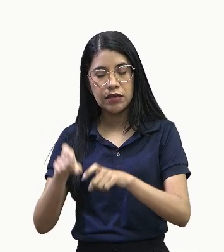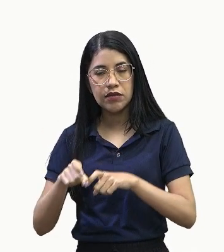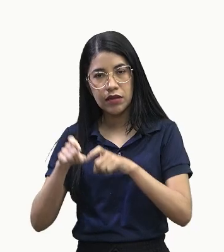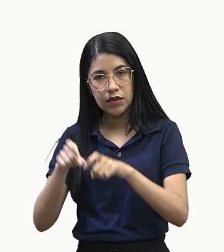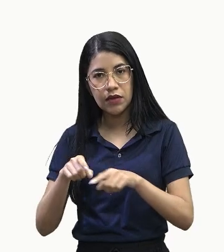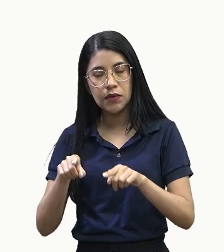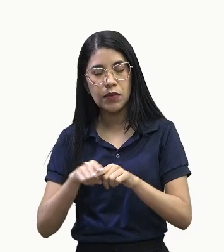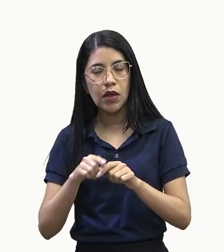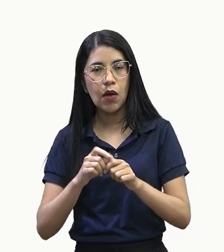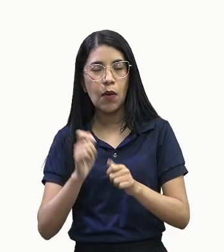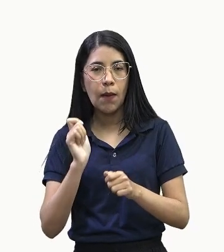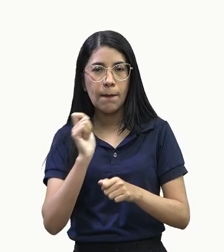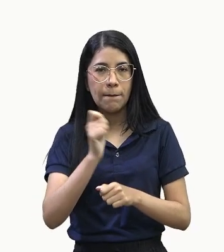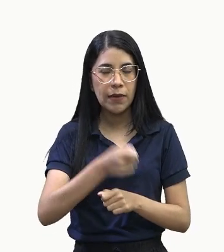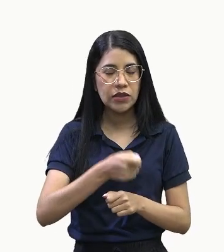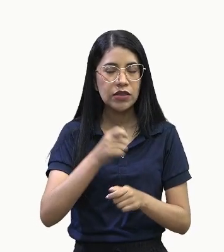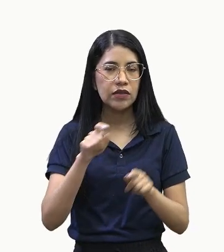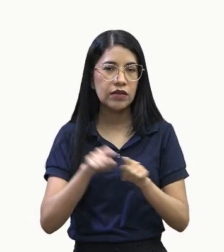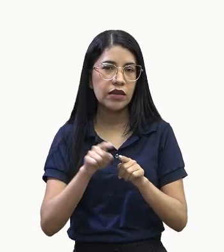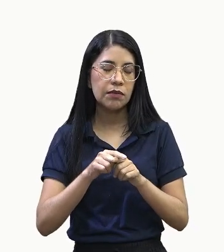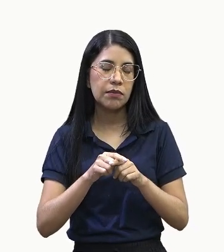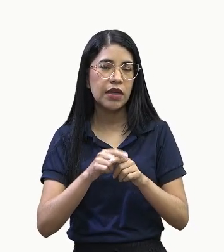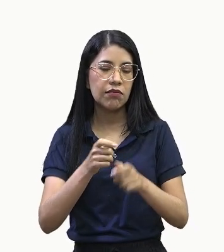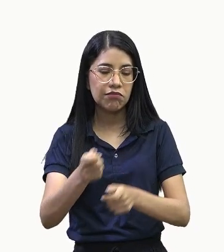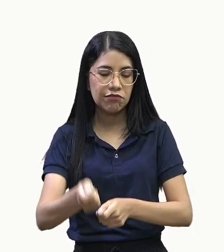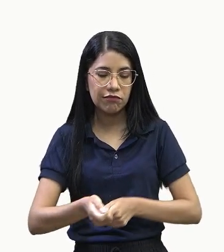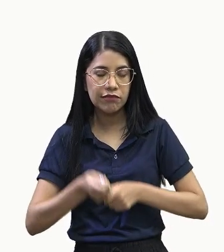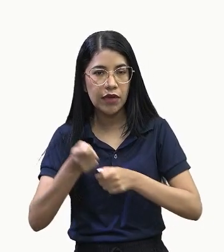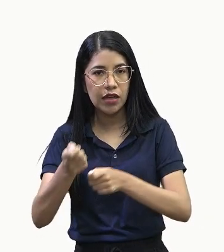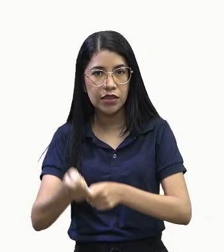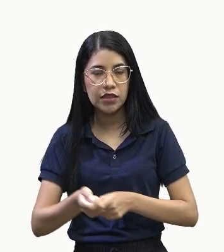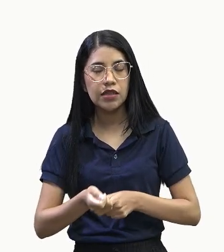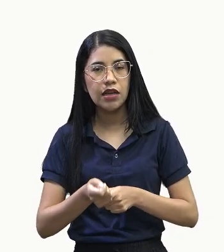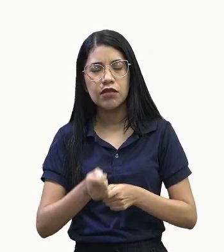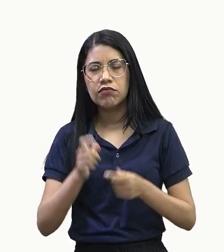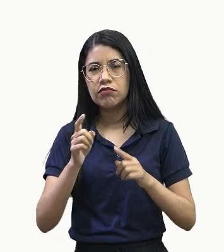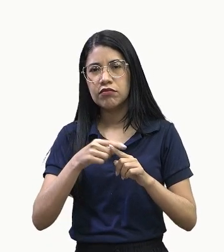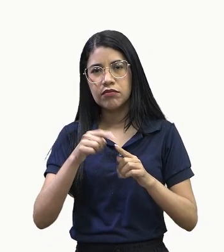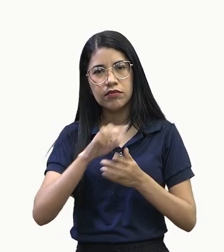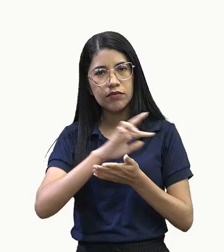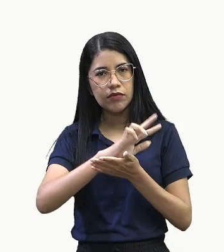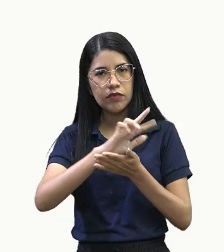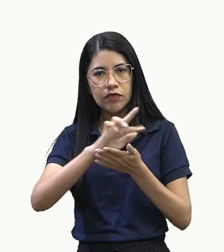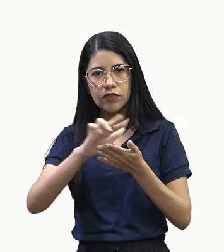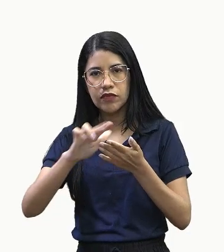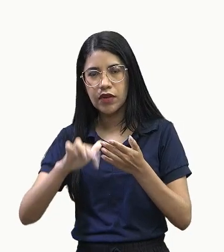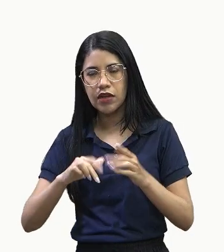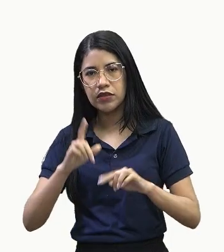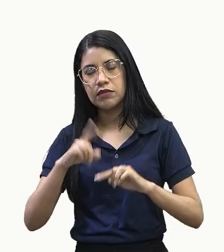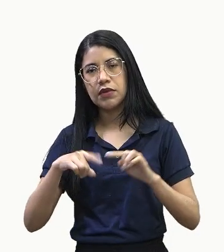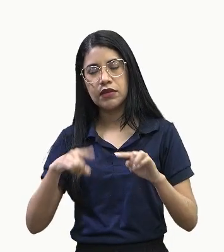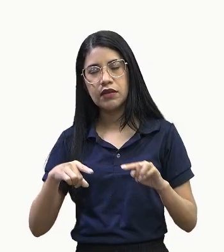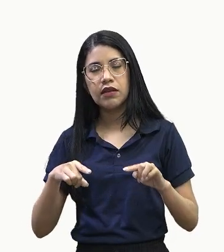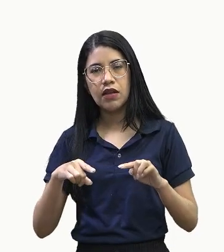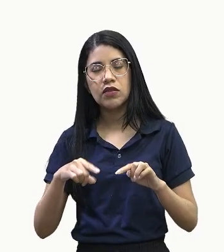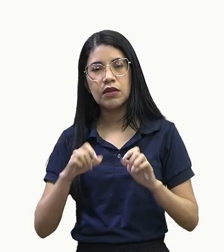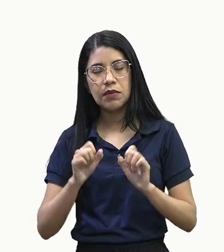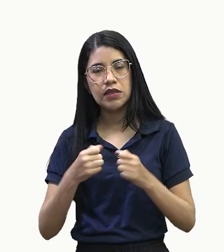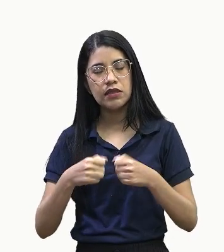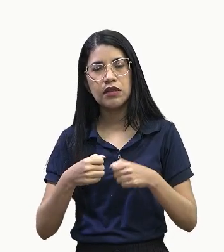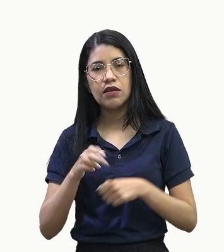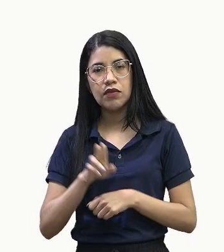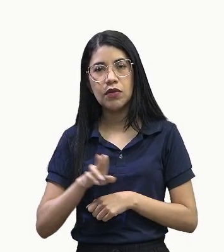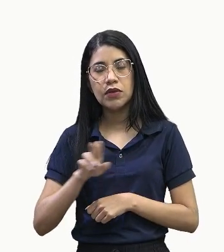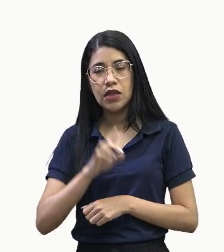ser um machadinho, podia ser uma enxada, ou qualquer tipo de mercadoria qualquer que o